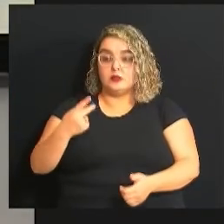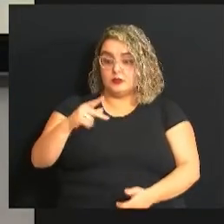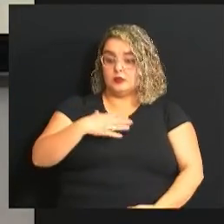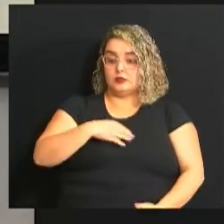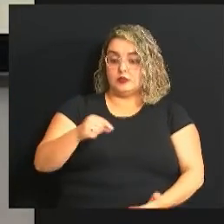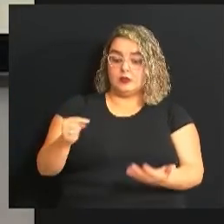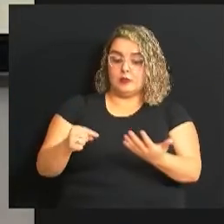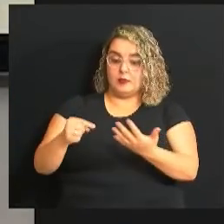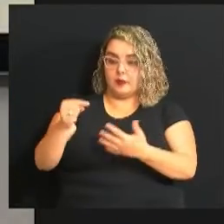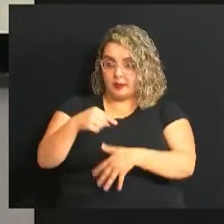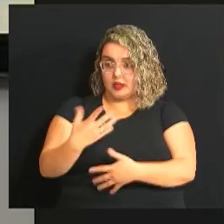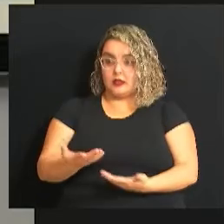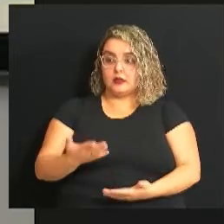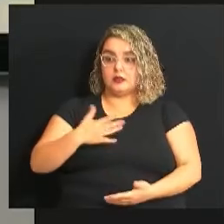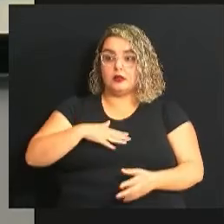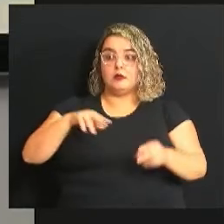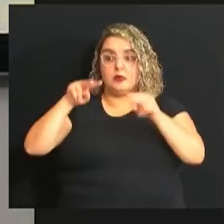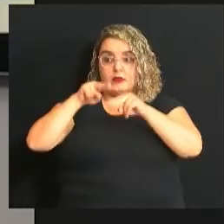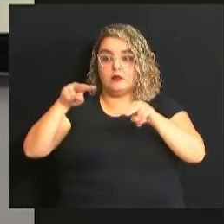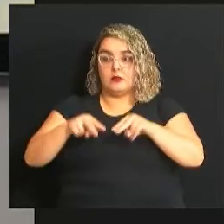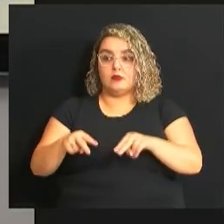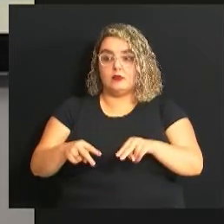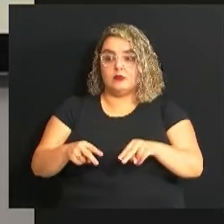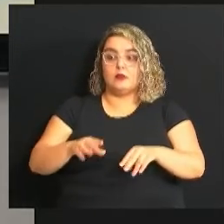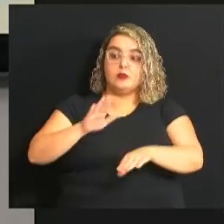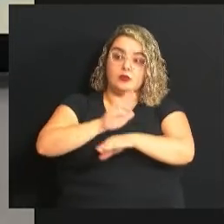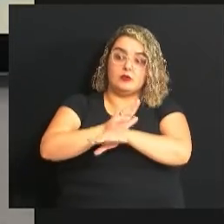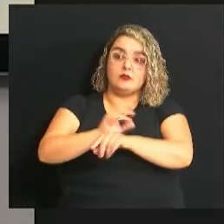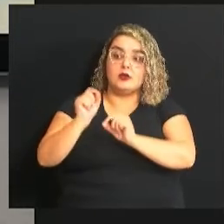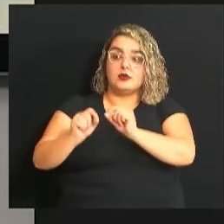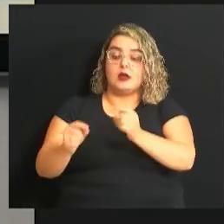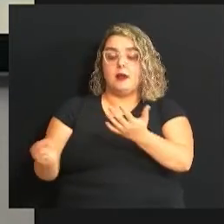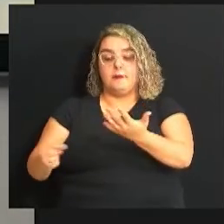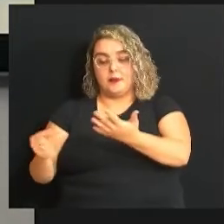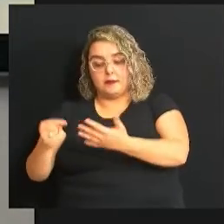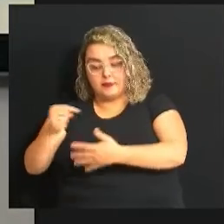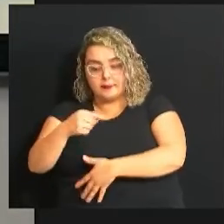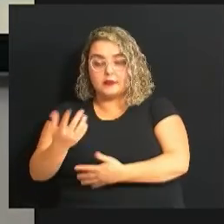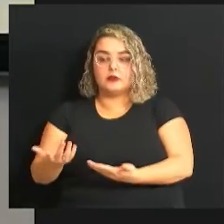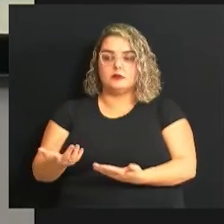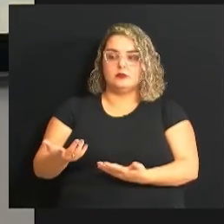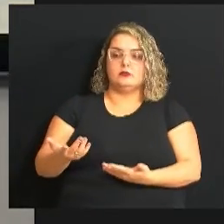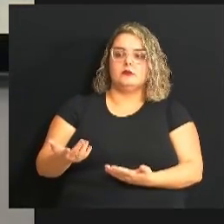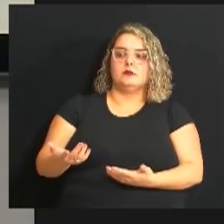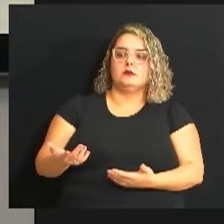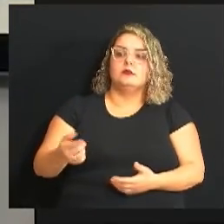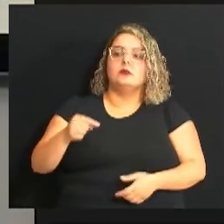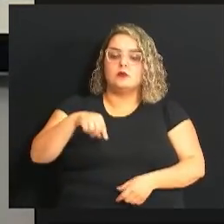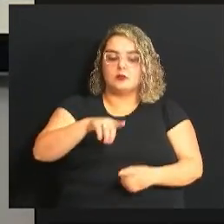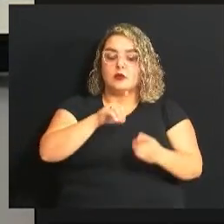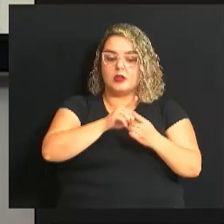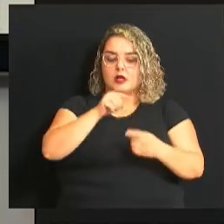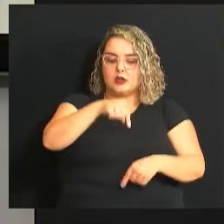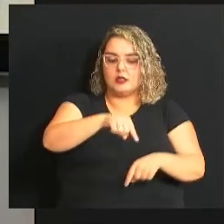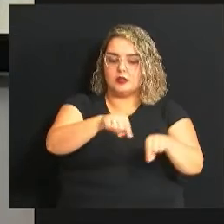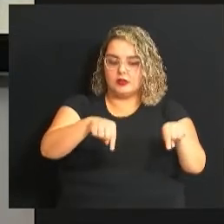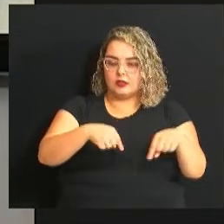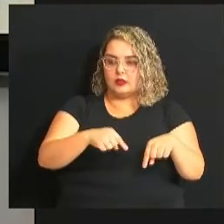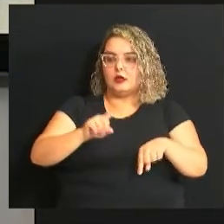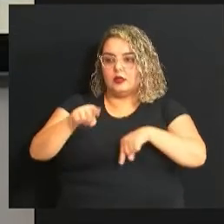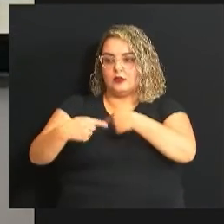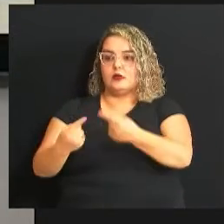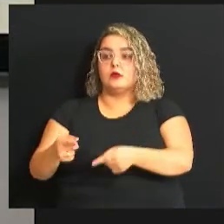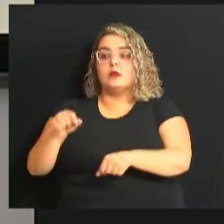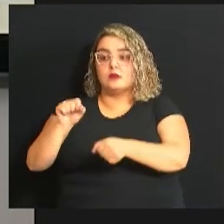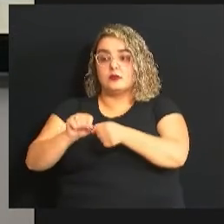Na minha visão, o que vai ajudá-lo é tal intervenção. Então, uma parte eu faço aqui no consultório, a outra parte eu quero que vocês